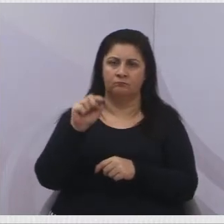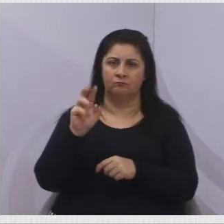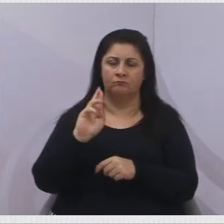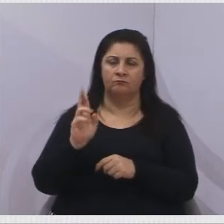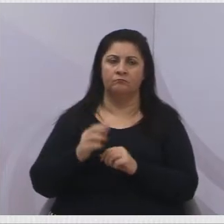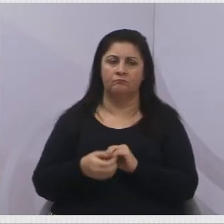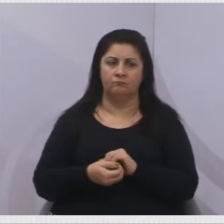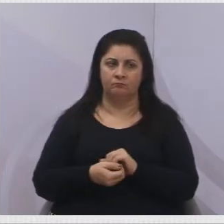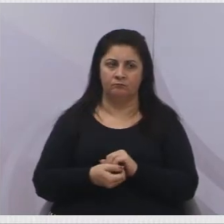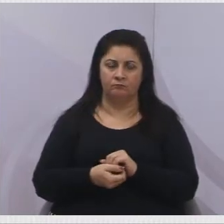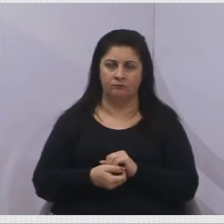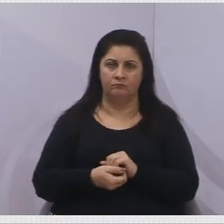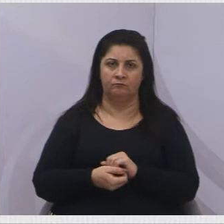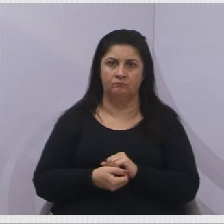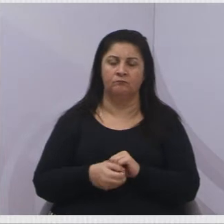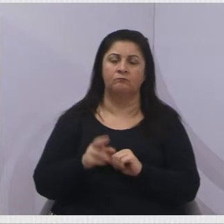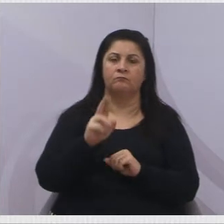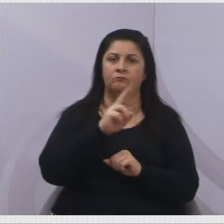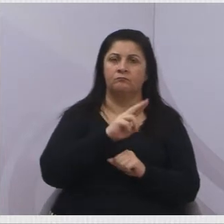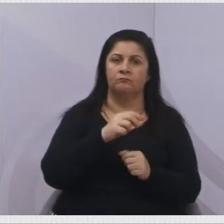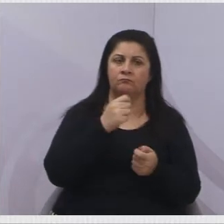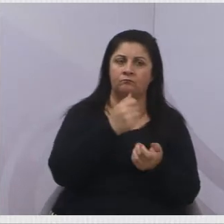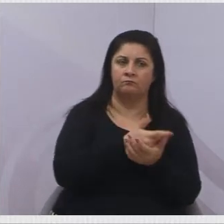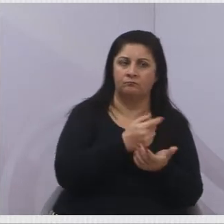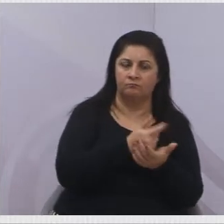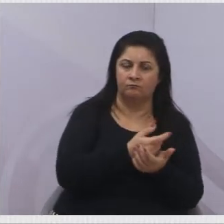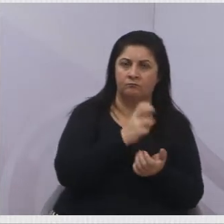104.371, que foram gastos R$